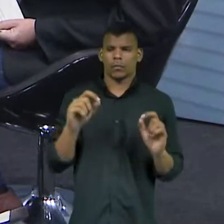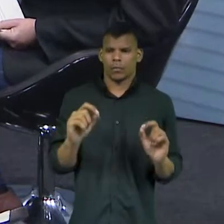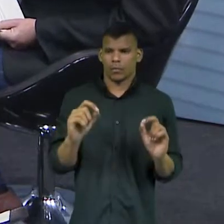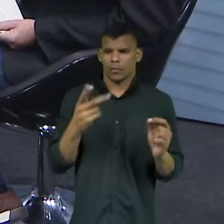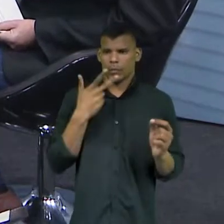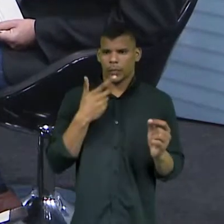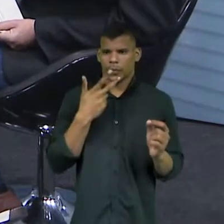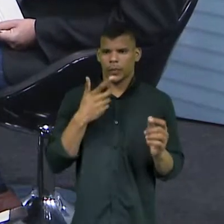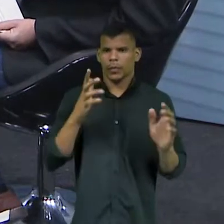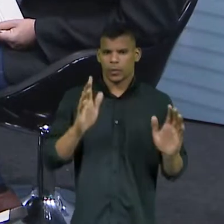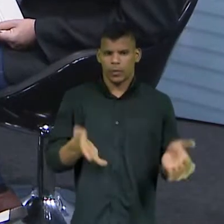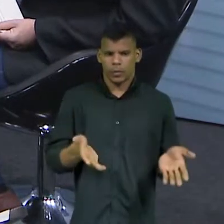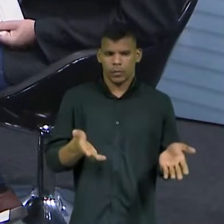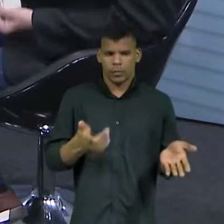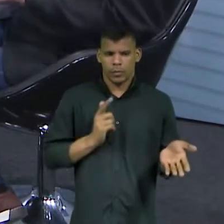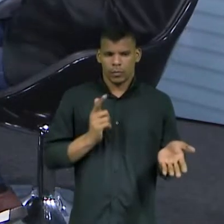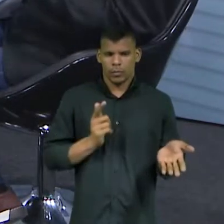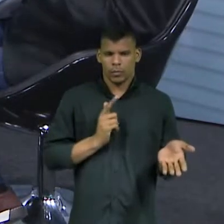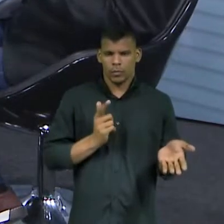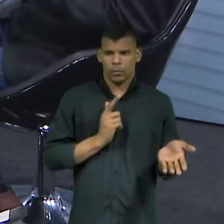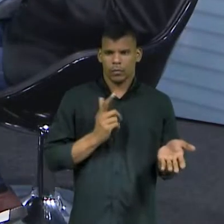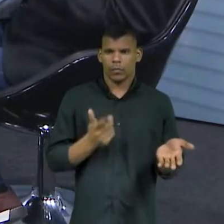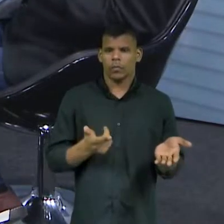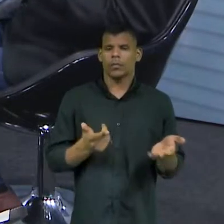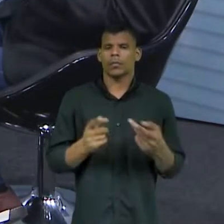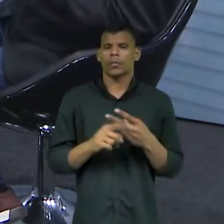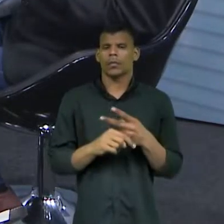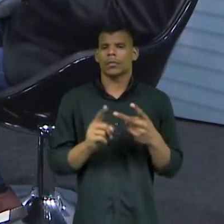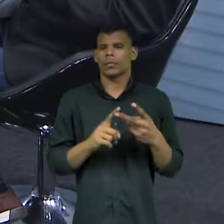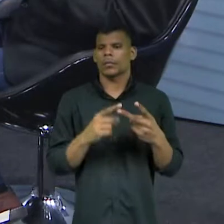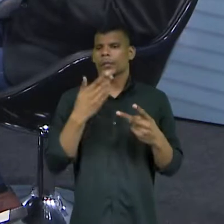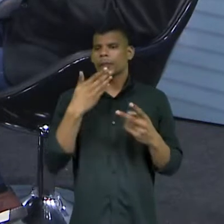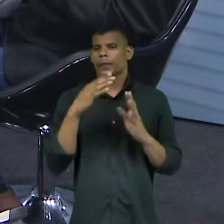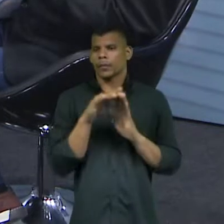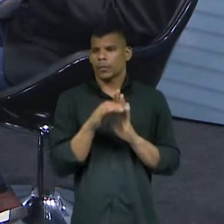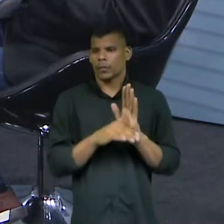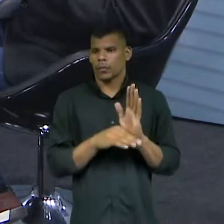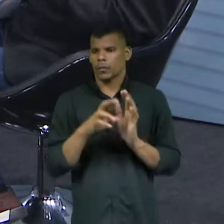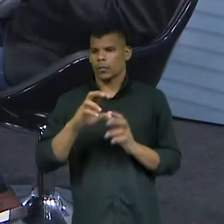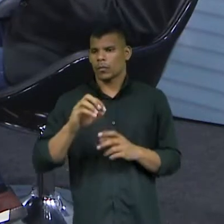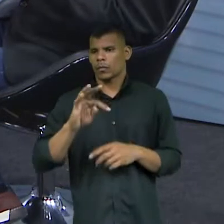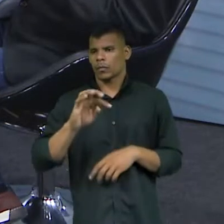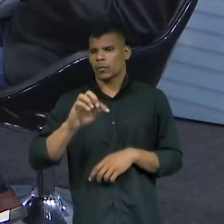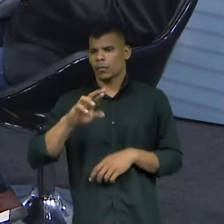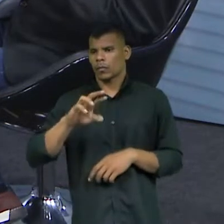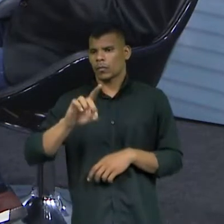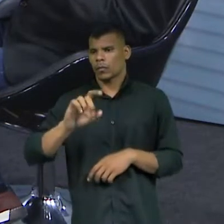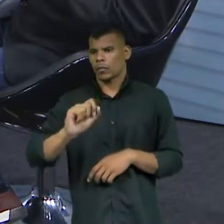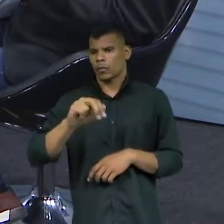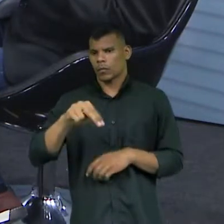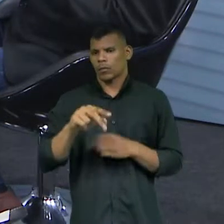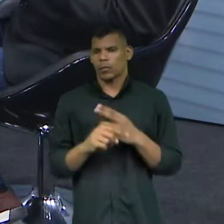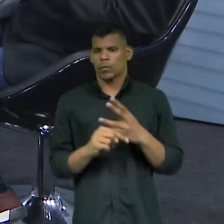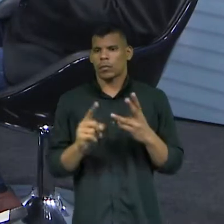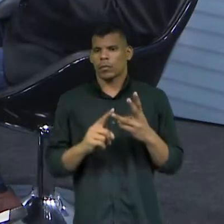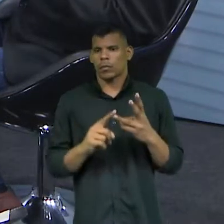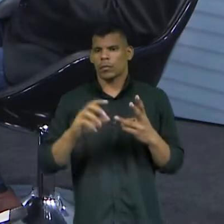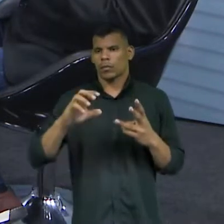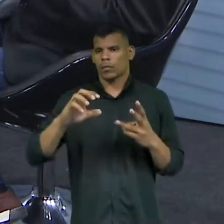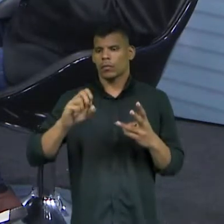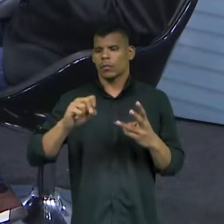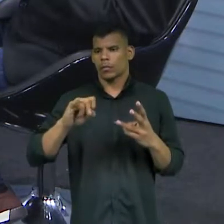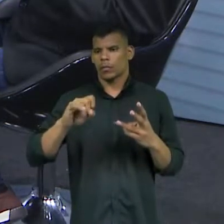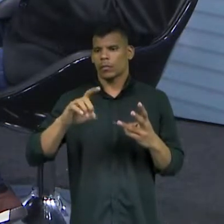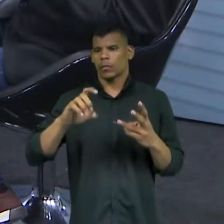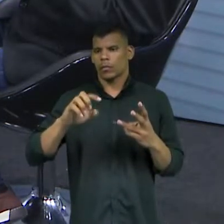porque o Ceará já está colocado, tanto que já tem protocolos assinados, Porto Roterdã aqui, tem a Companhia Siderúrgica